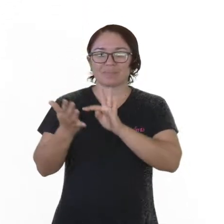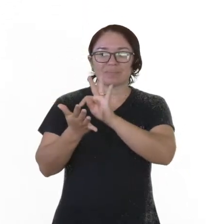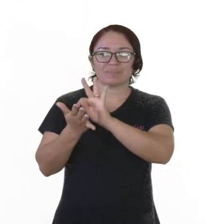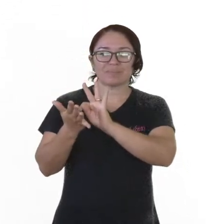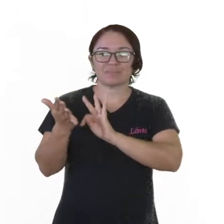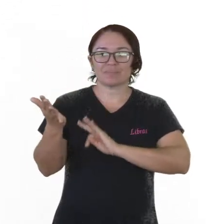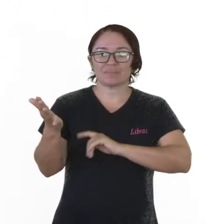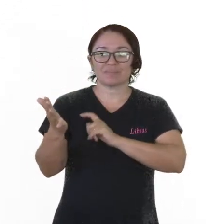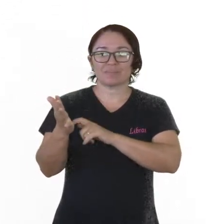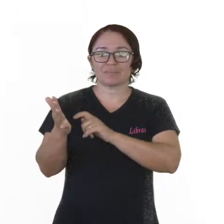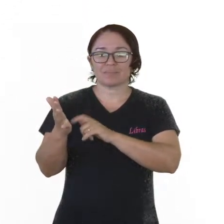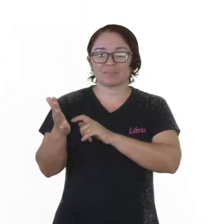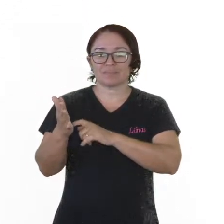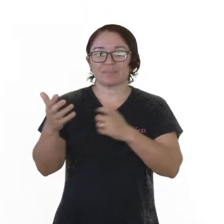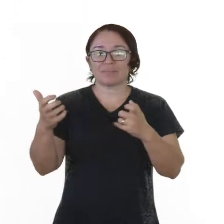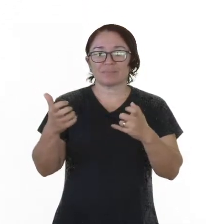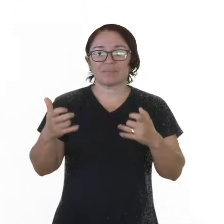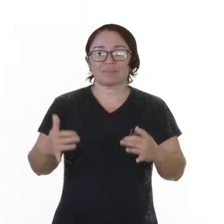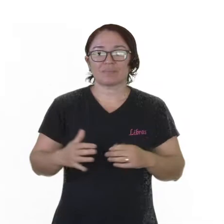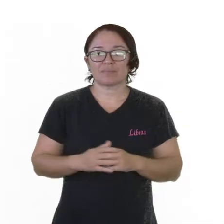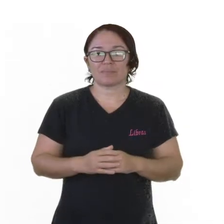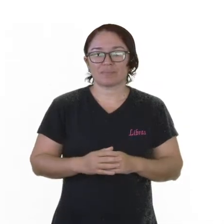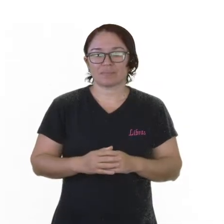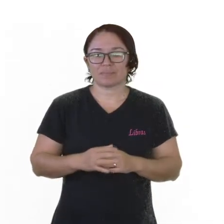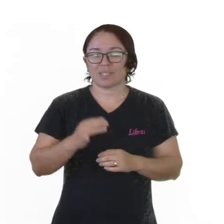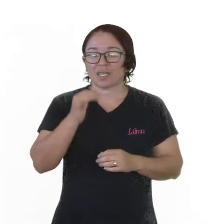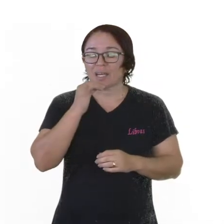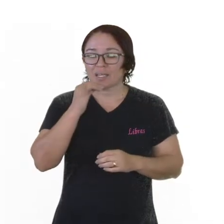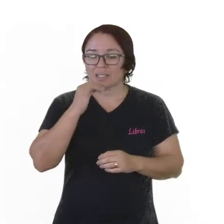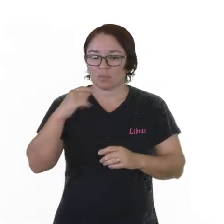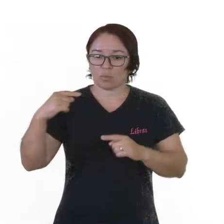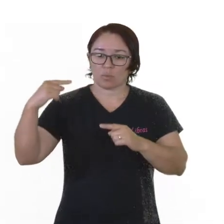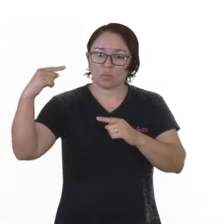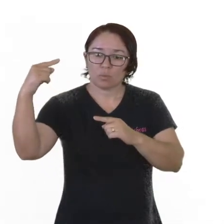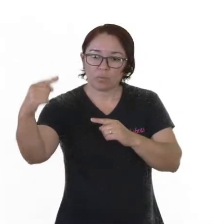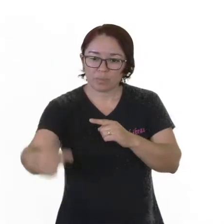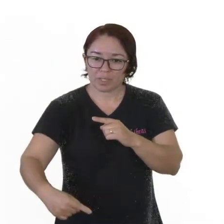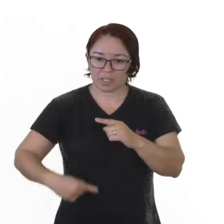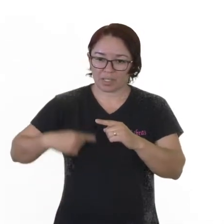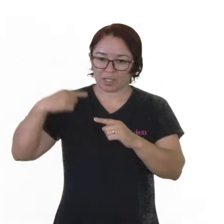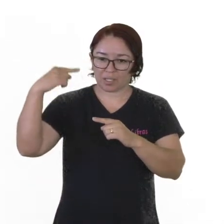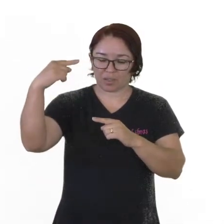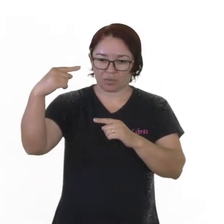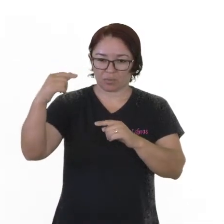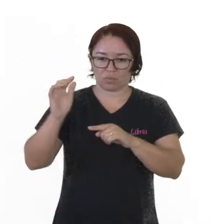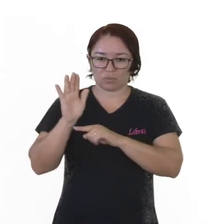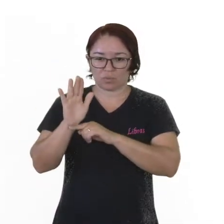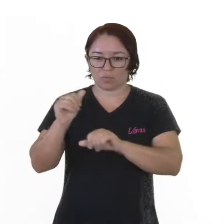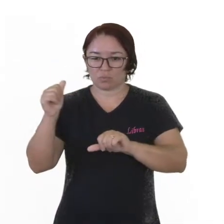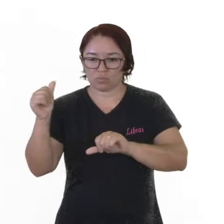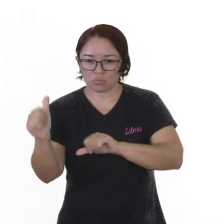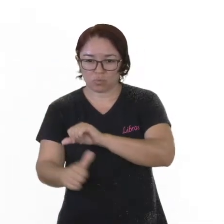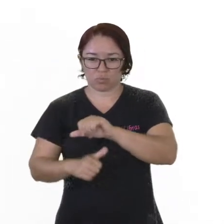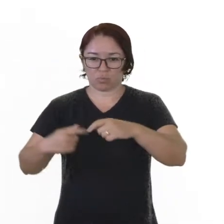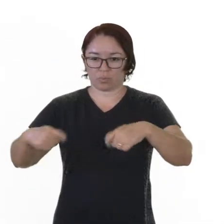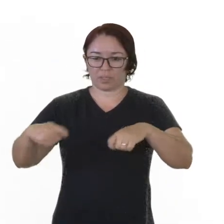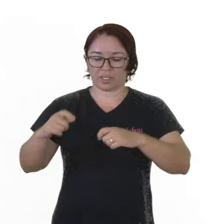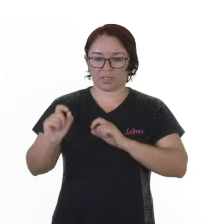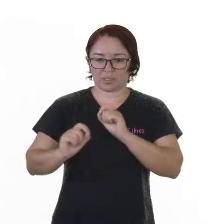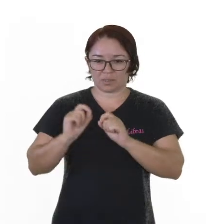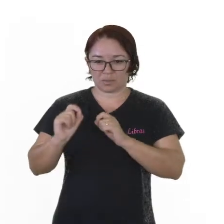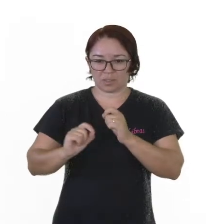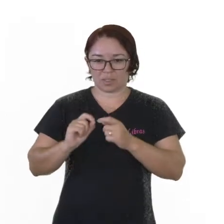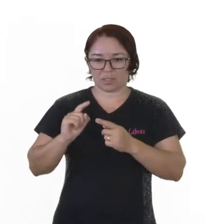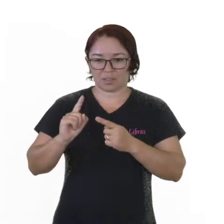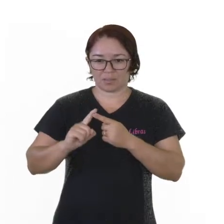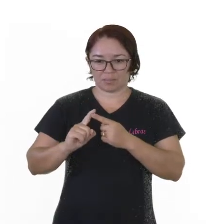os objetos necessários para a troca do pneu? O que seria necessário para trocar o pneu? Um macaco,